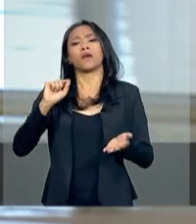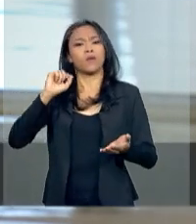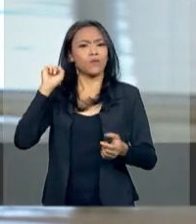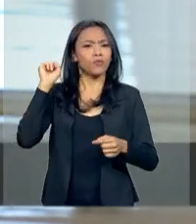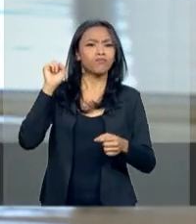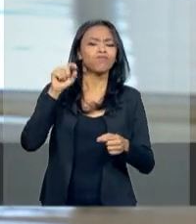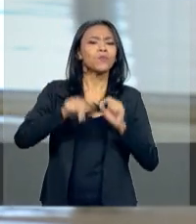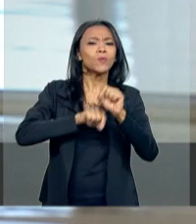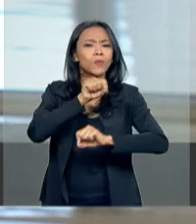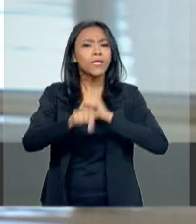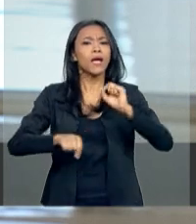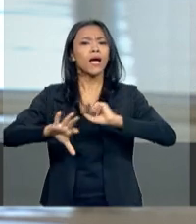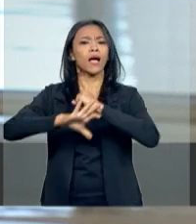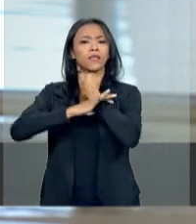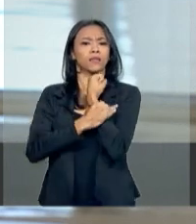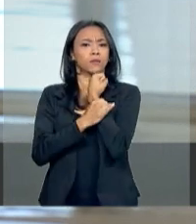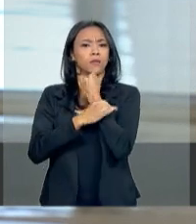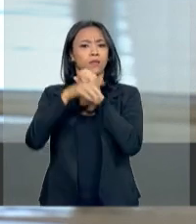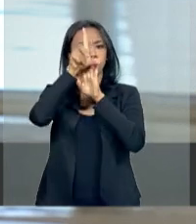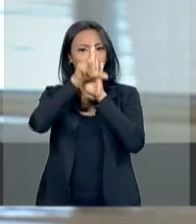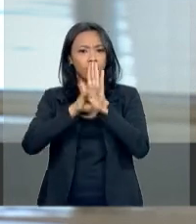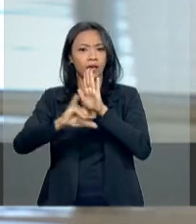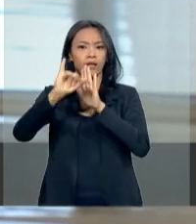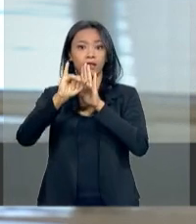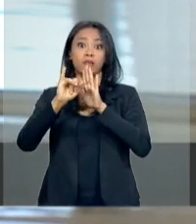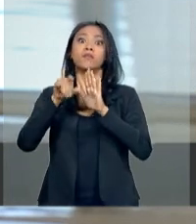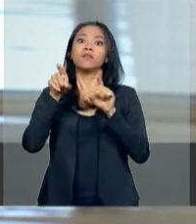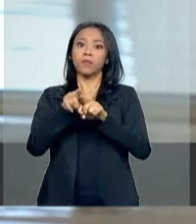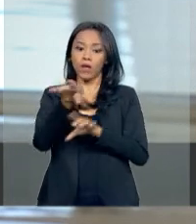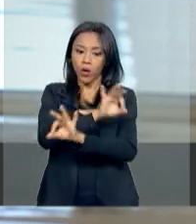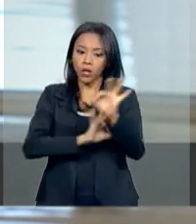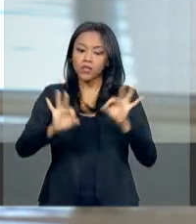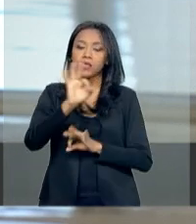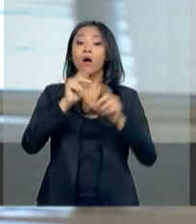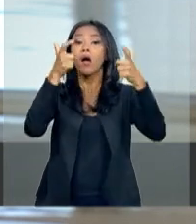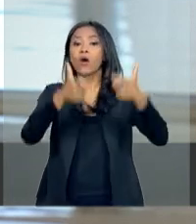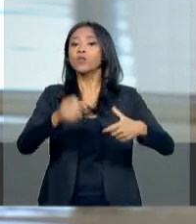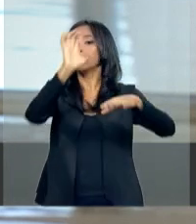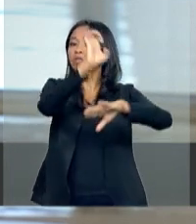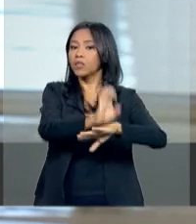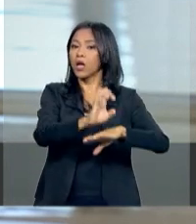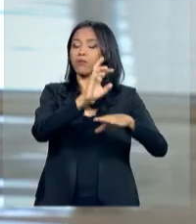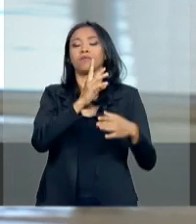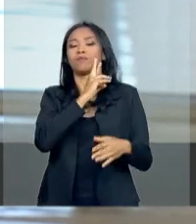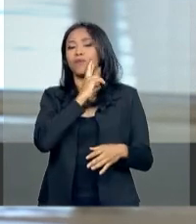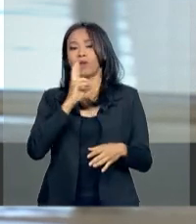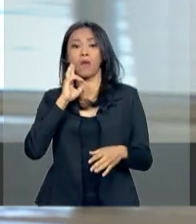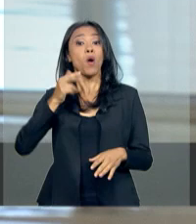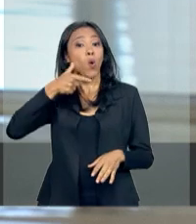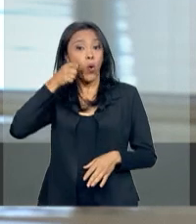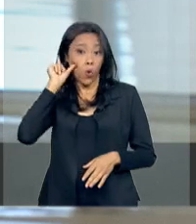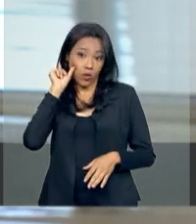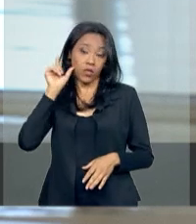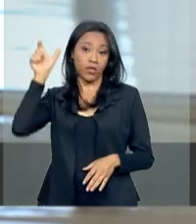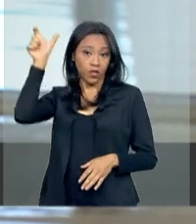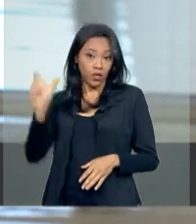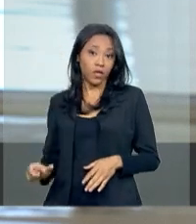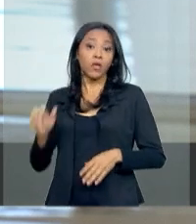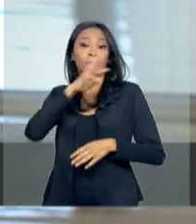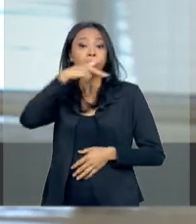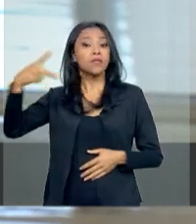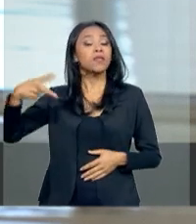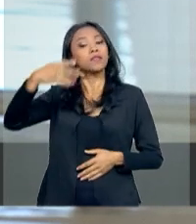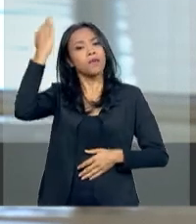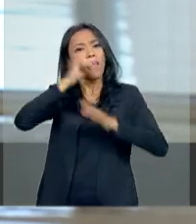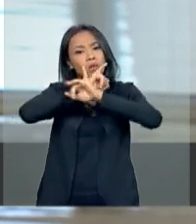da lei e da ordem em roraima em um pronunciamento feito ontem à noite temer disse ainda que vai pedir